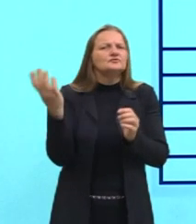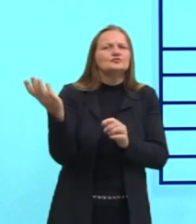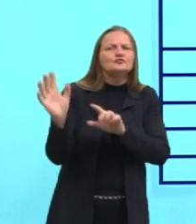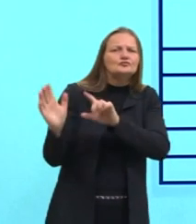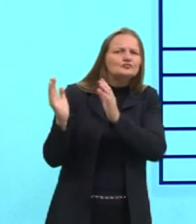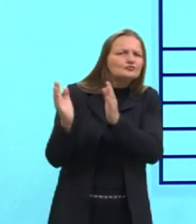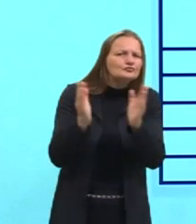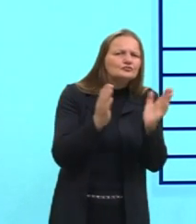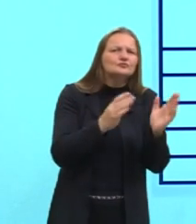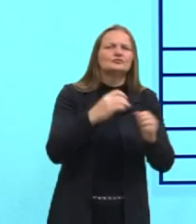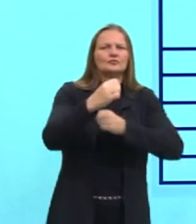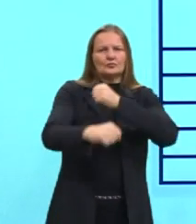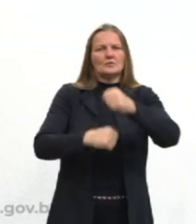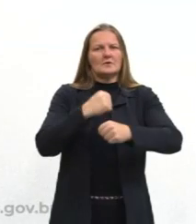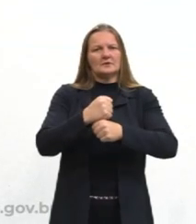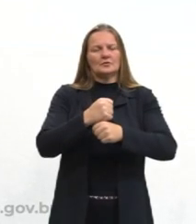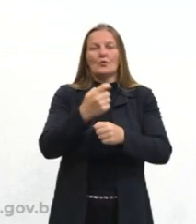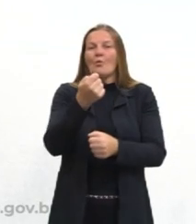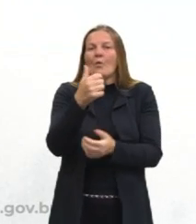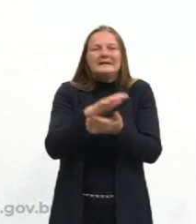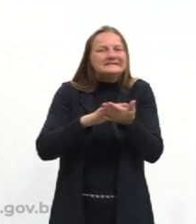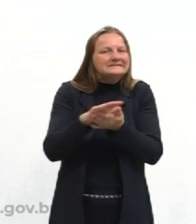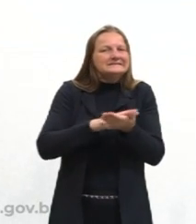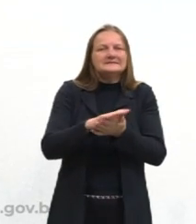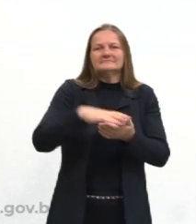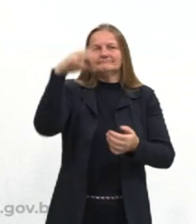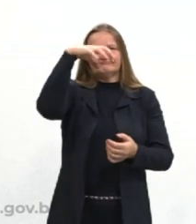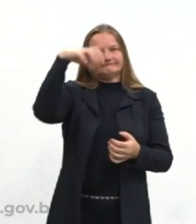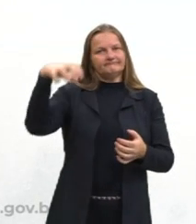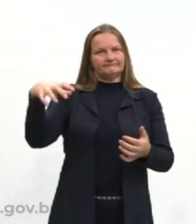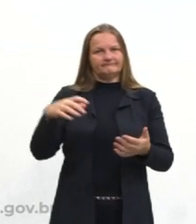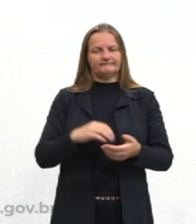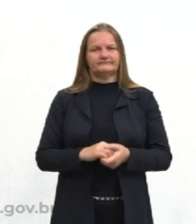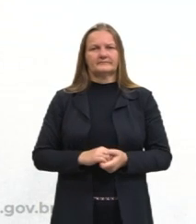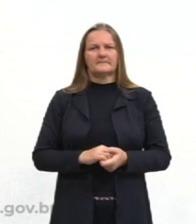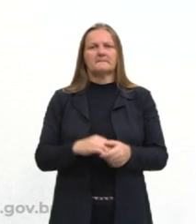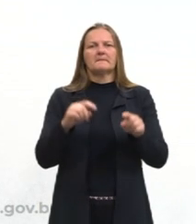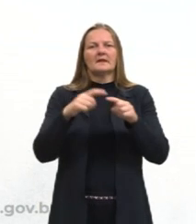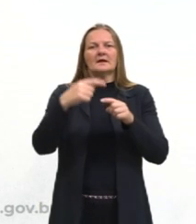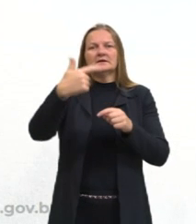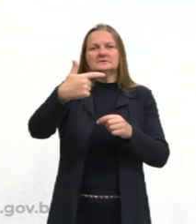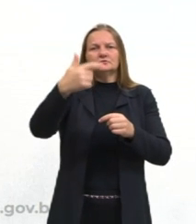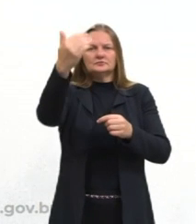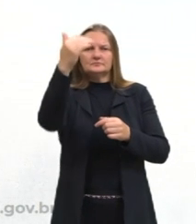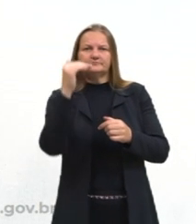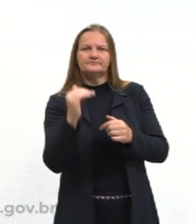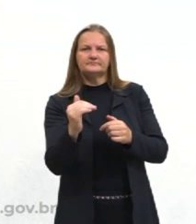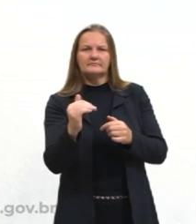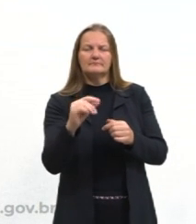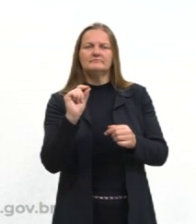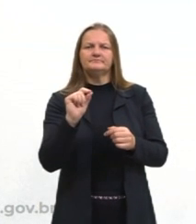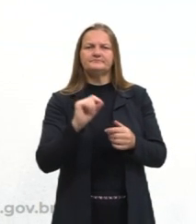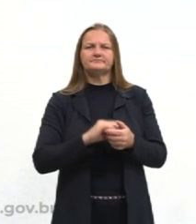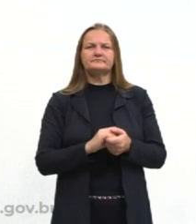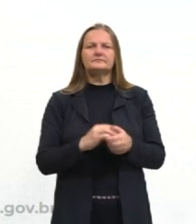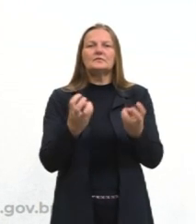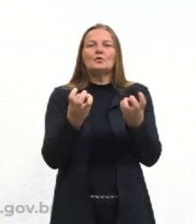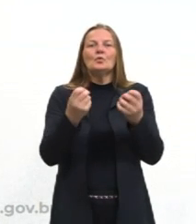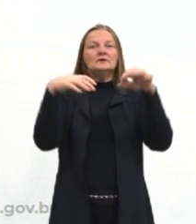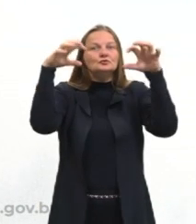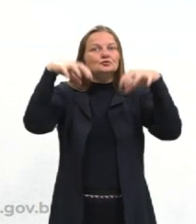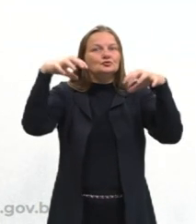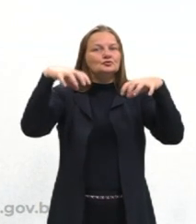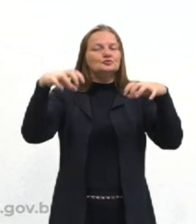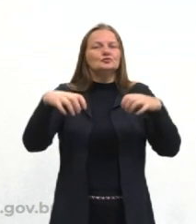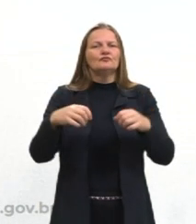isso quer dizer não chove Grandes Questões aí tá e a segunda letra tá relacionada à quantidade de